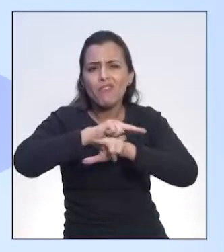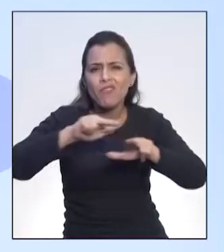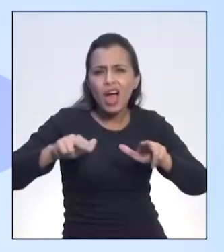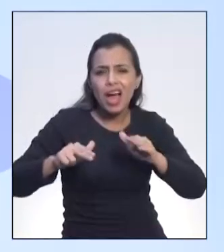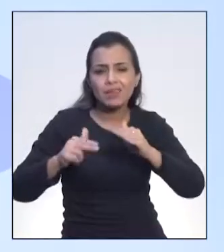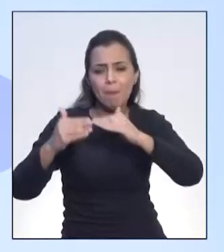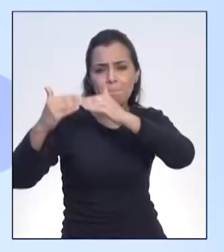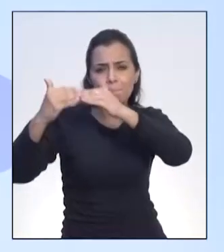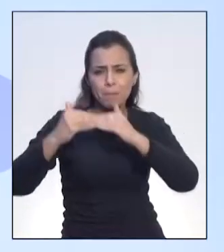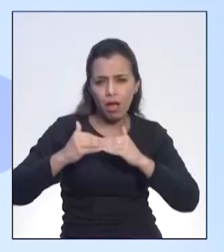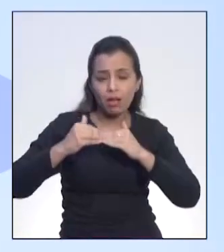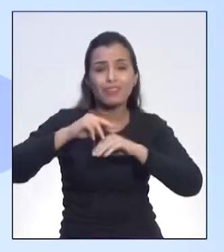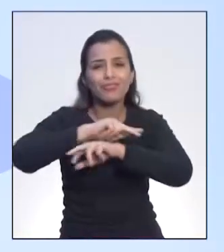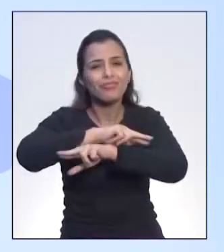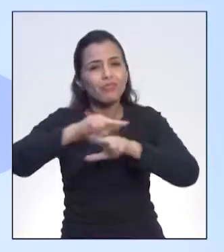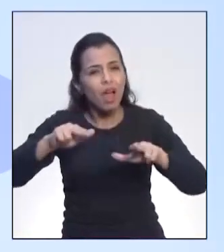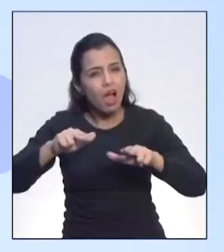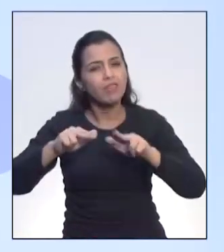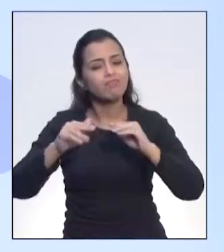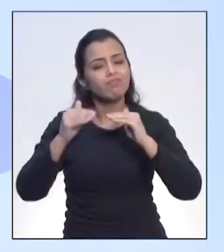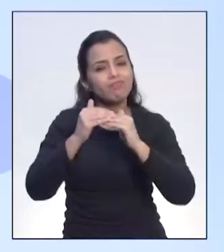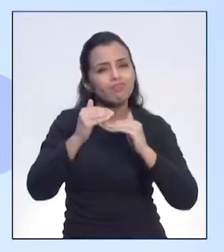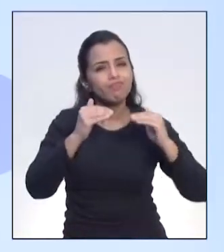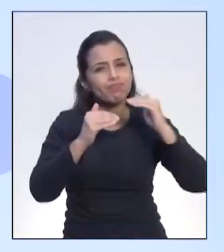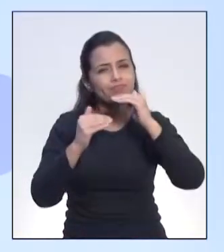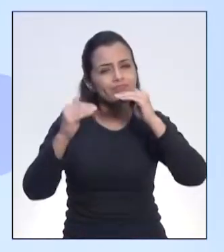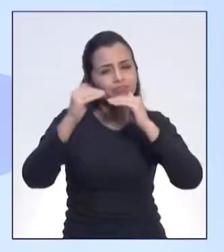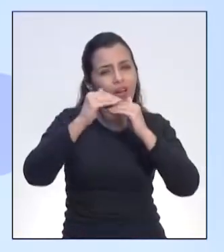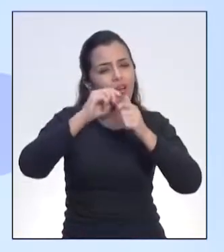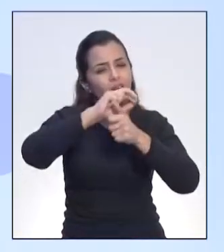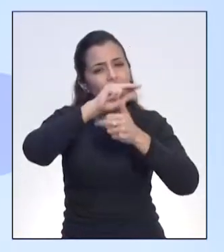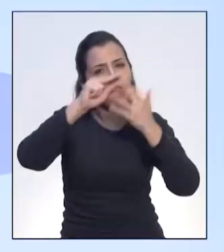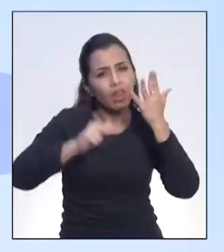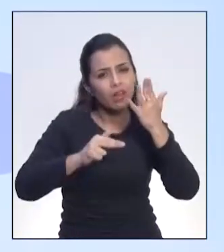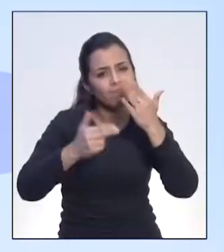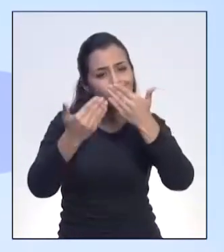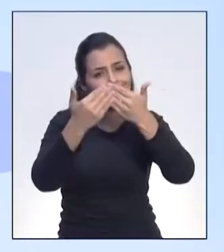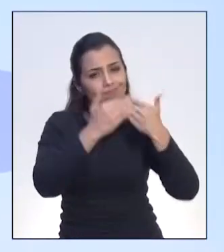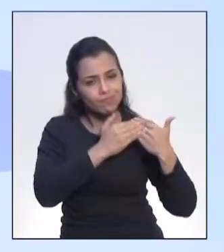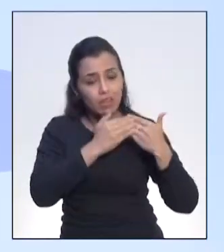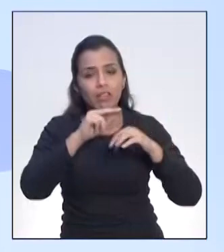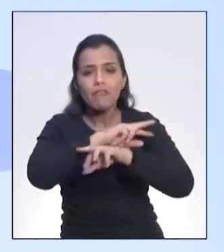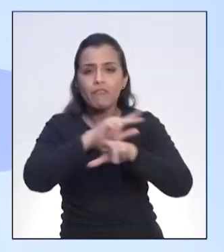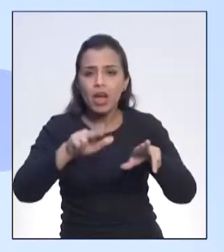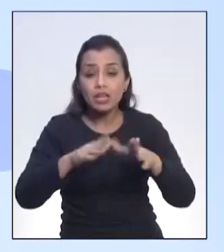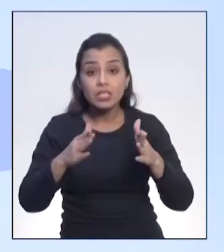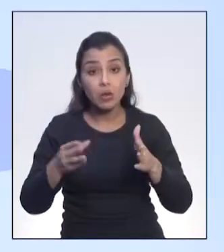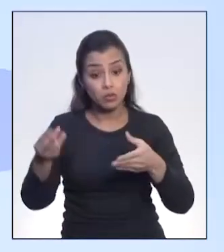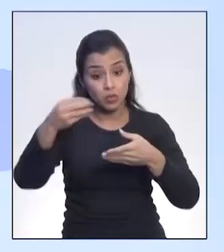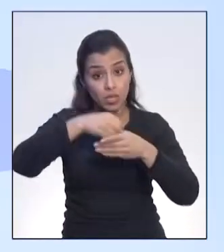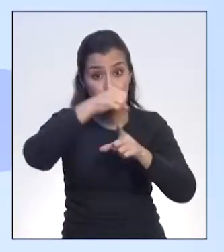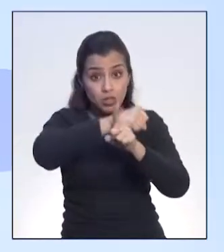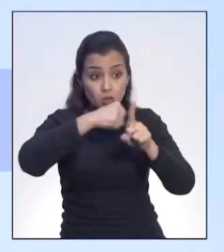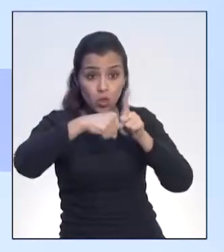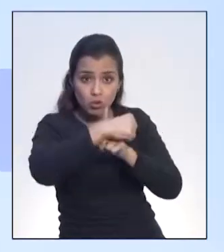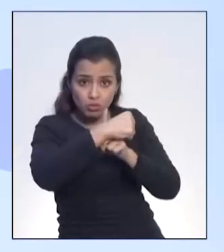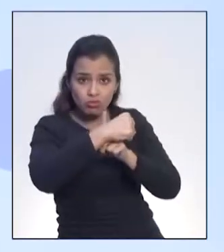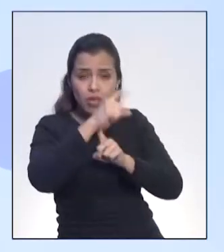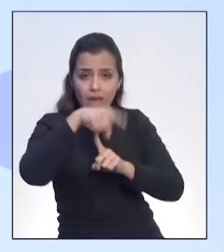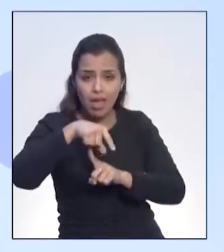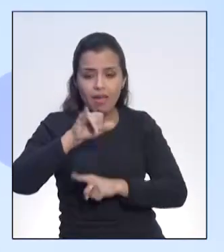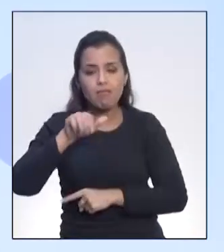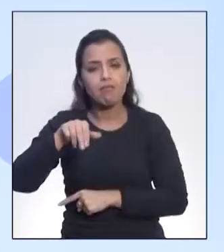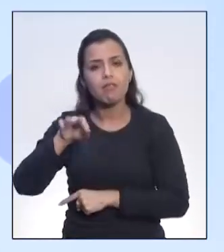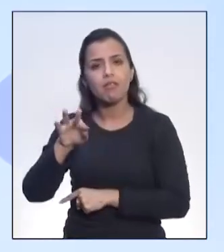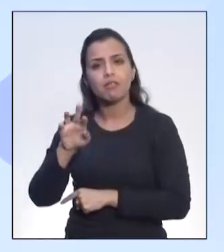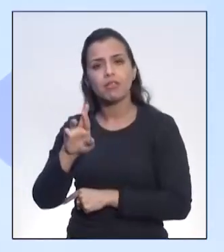de opressão, são camadas de opressão que são diferentes, e isso, dentro da sociologia, nós chamamos de